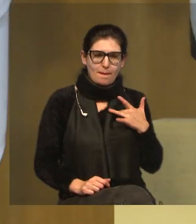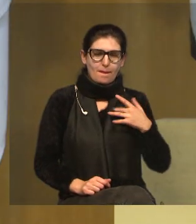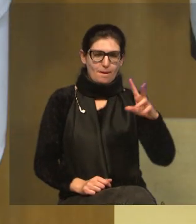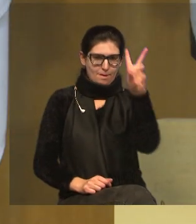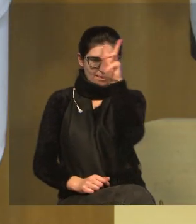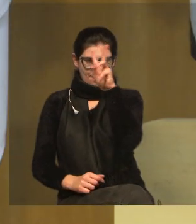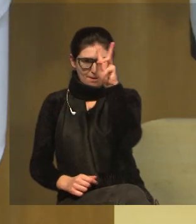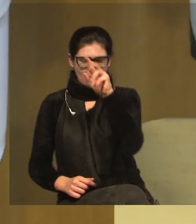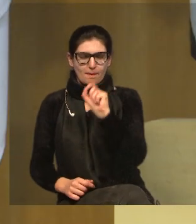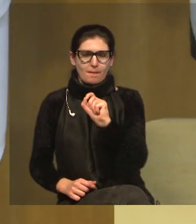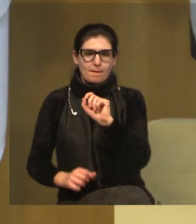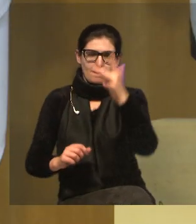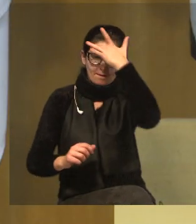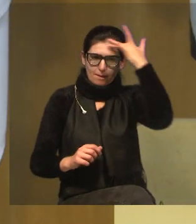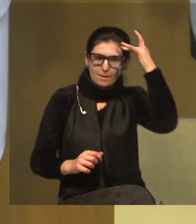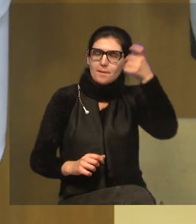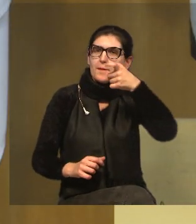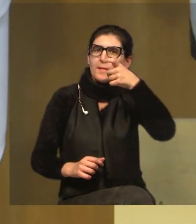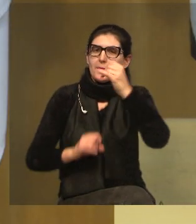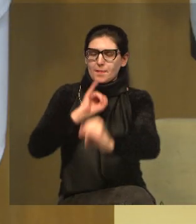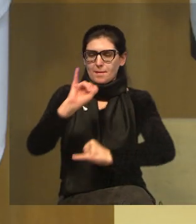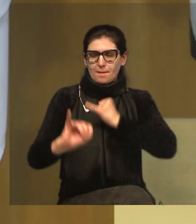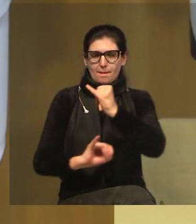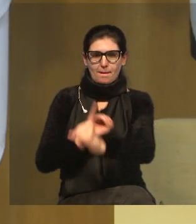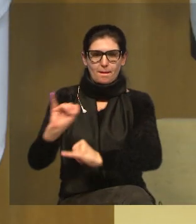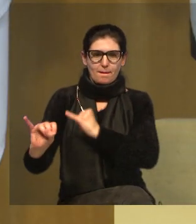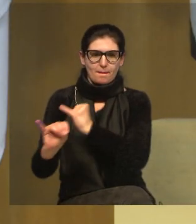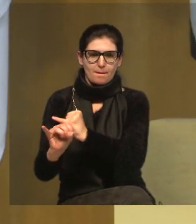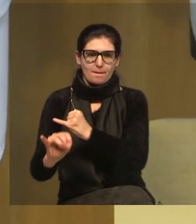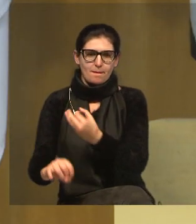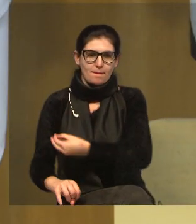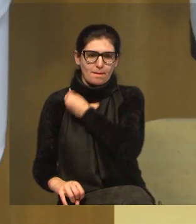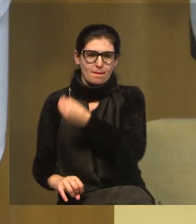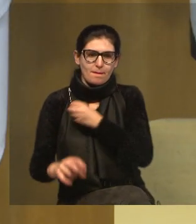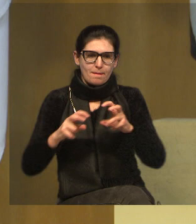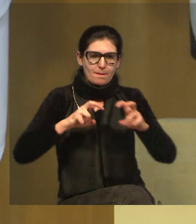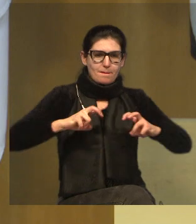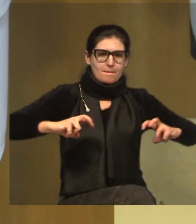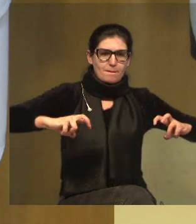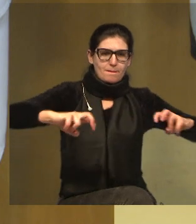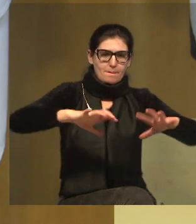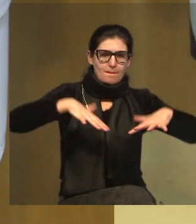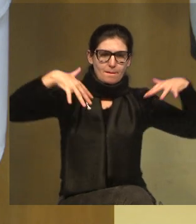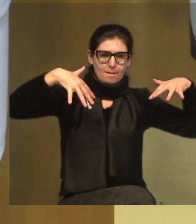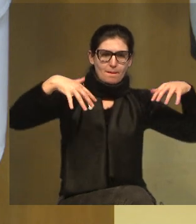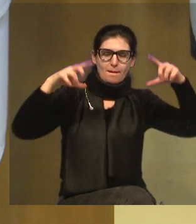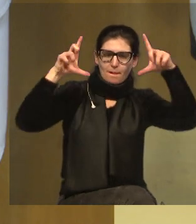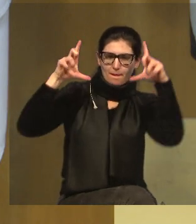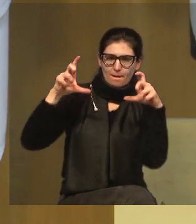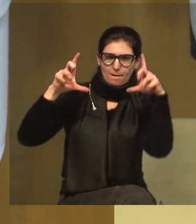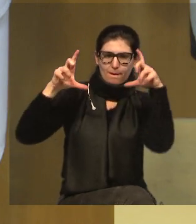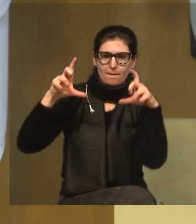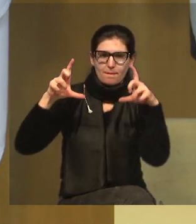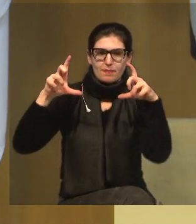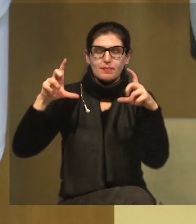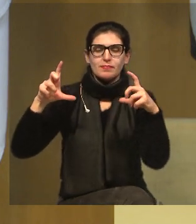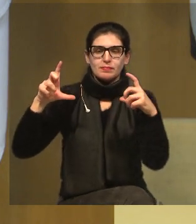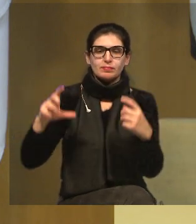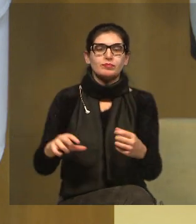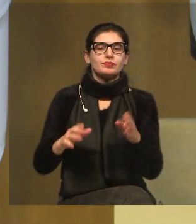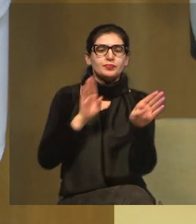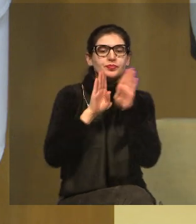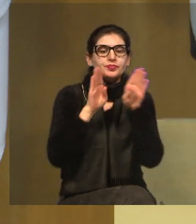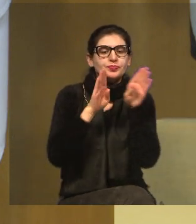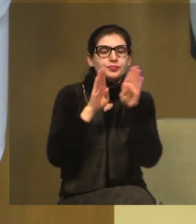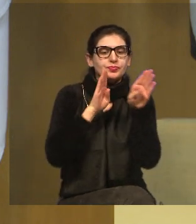Lembramos aos internautas, telespectadores e pessoas presentes no plenário que as fotos desta homenagem estarão disponíveis no